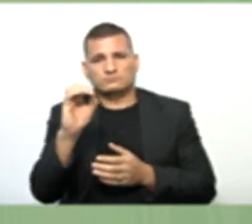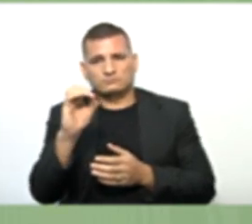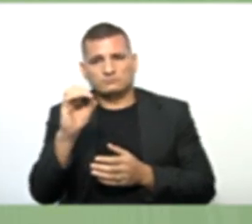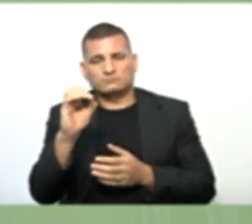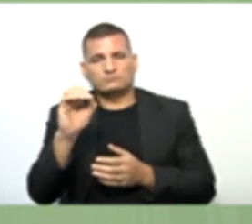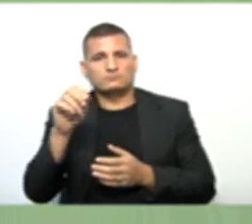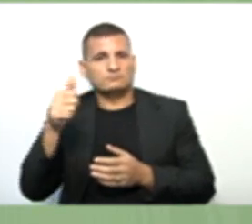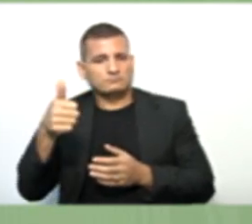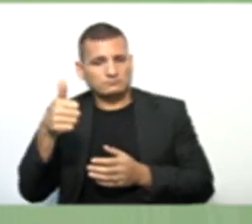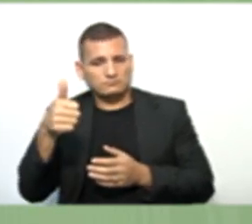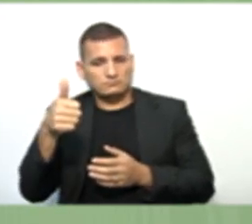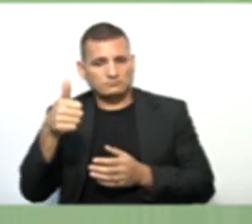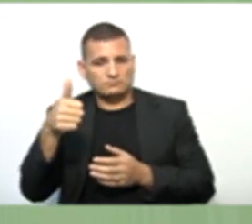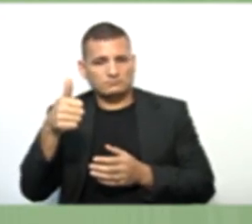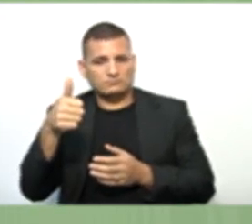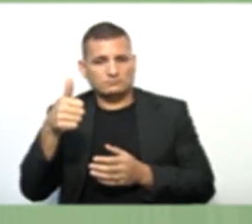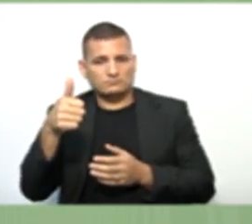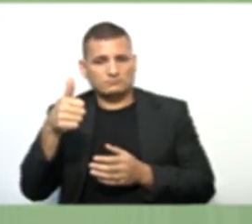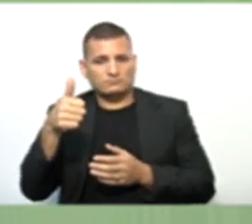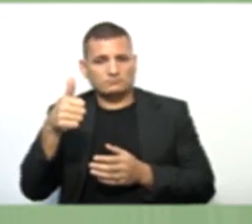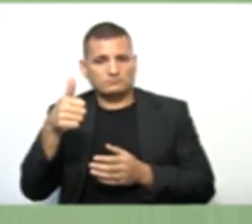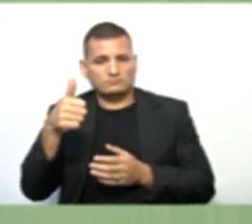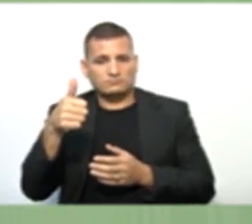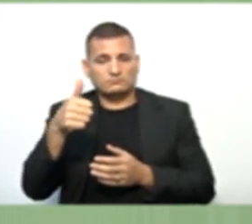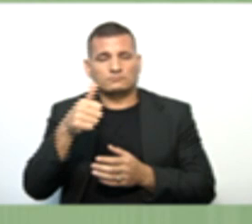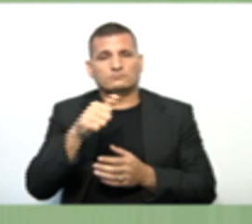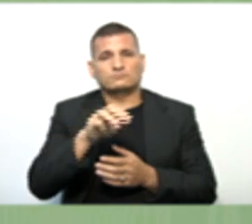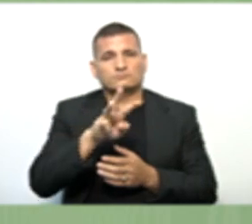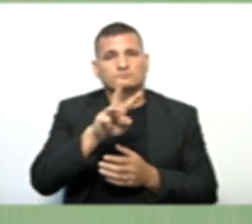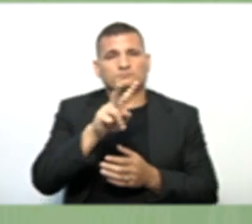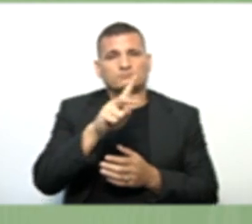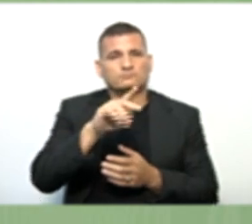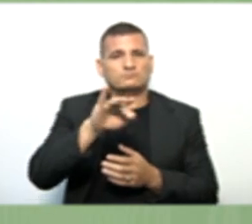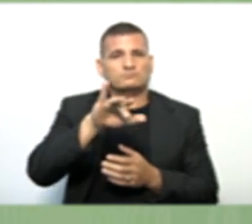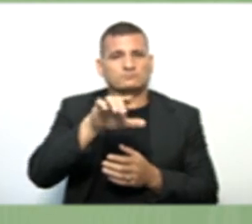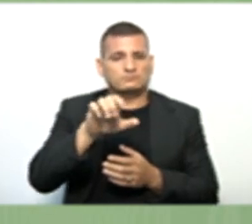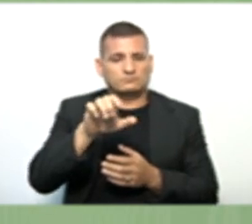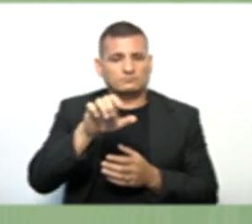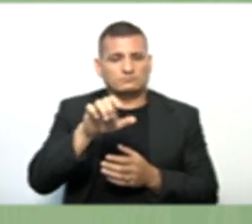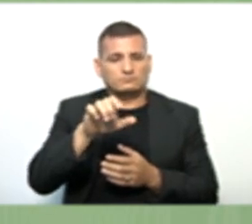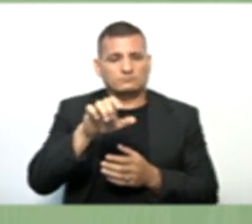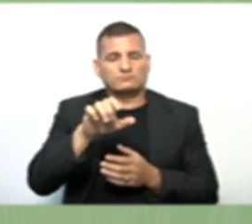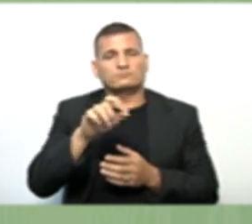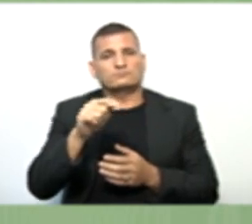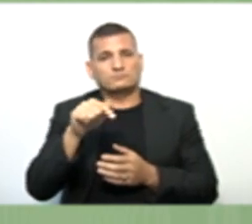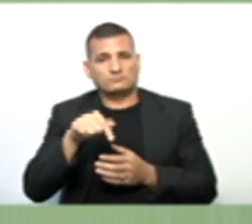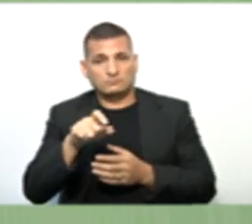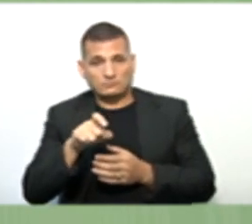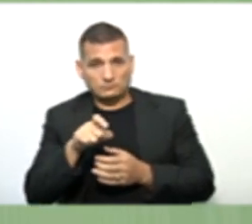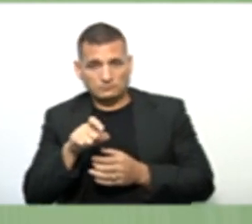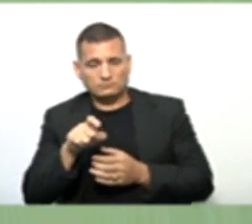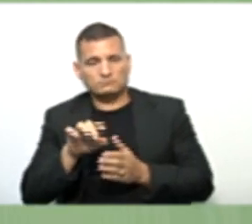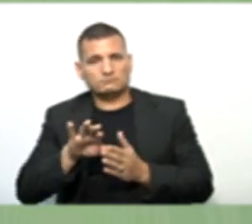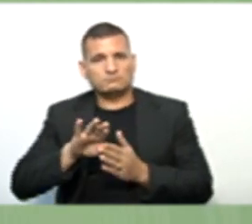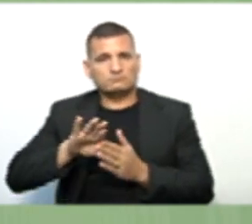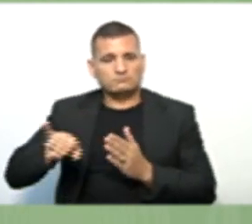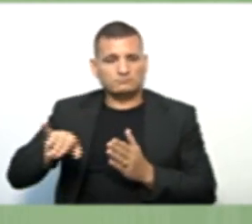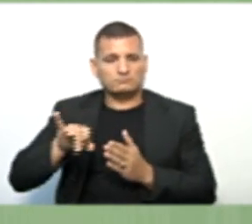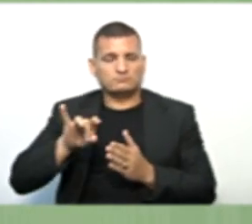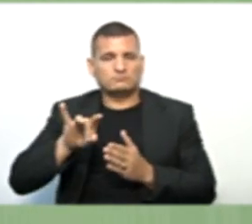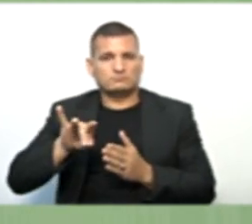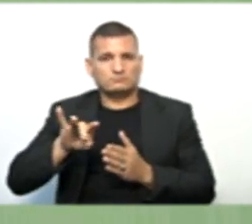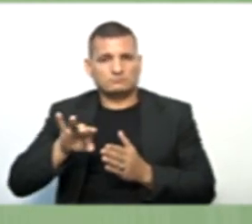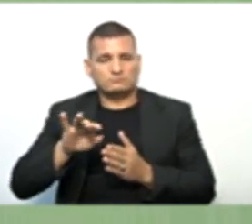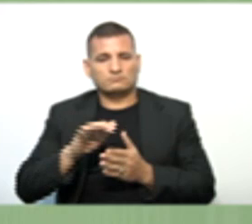1. Daí eu trocaria esse while e isso aqui sairia fora, só incluindo esse